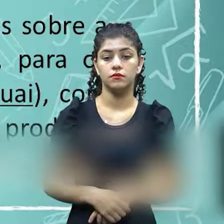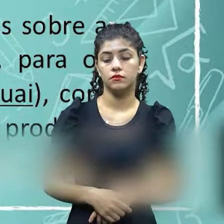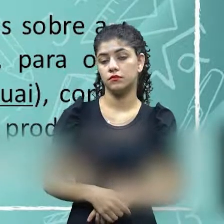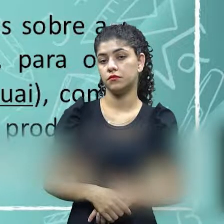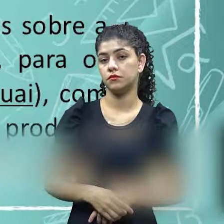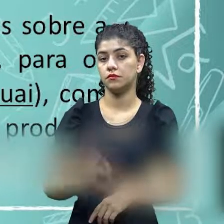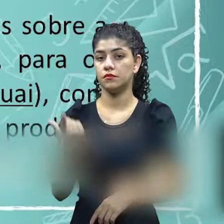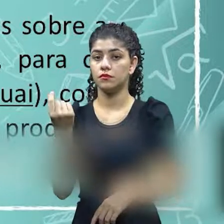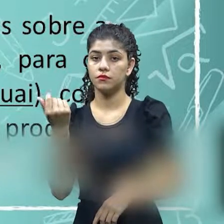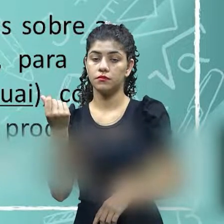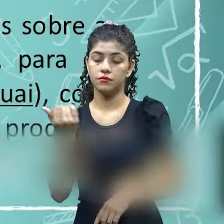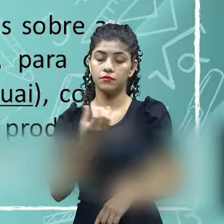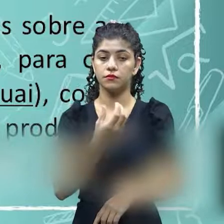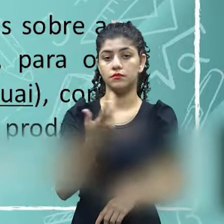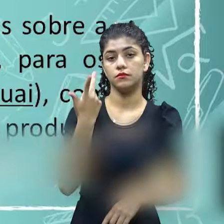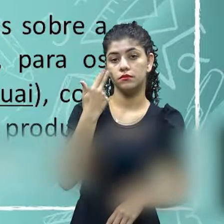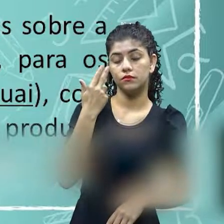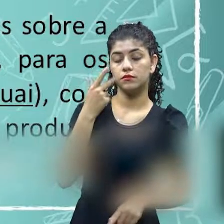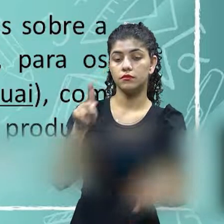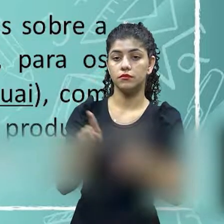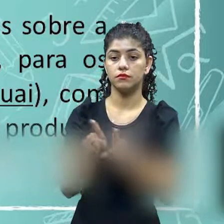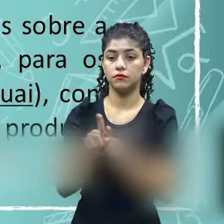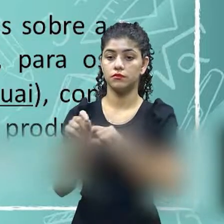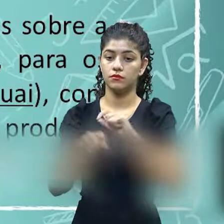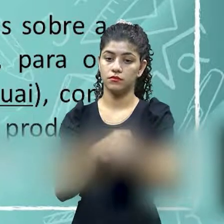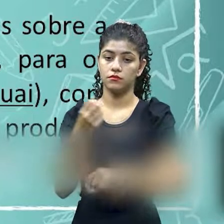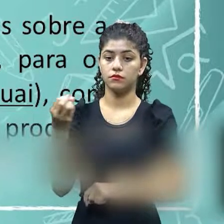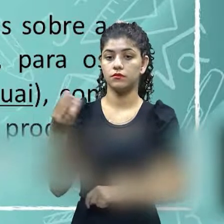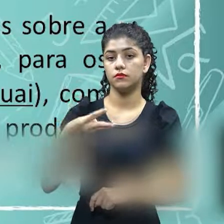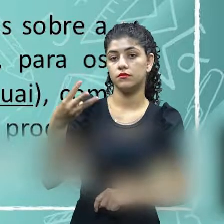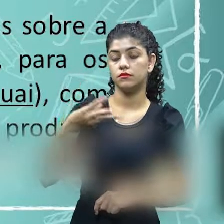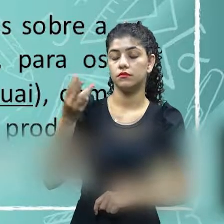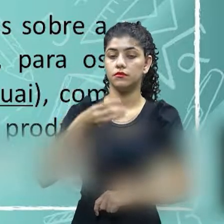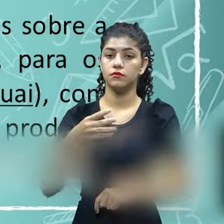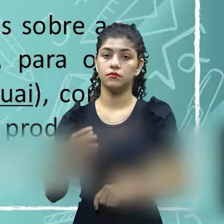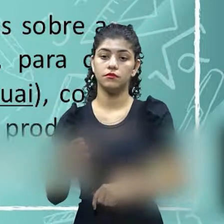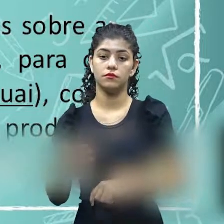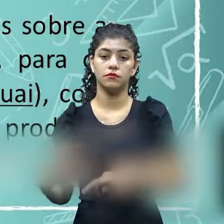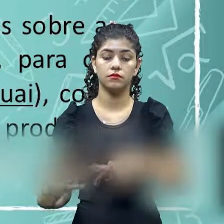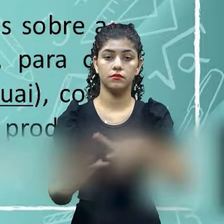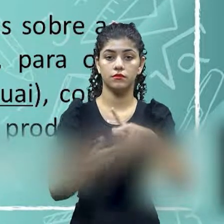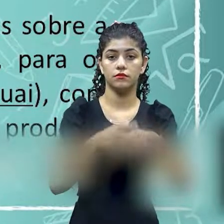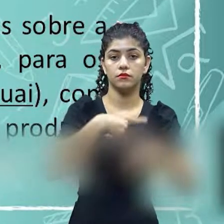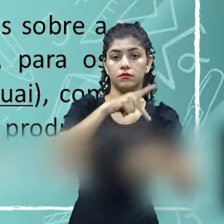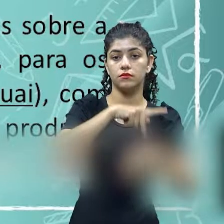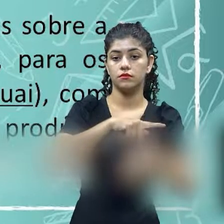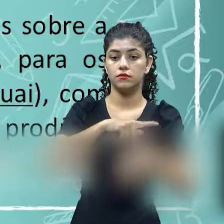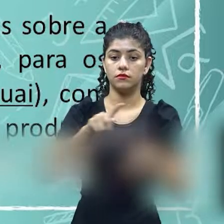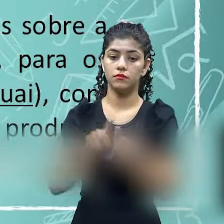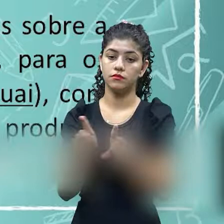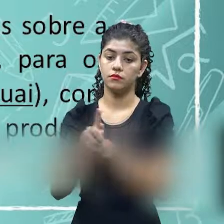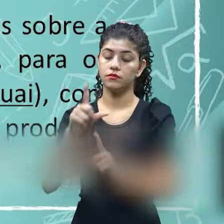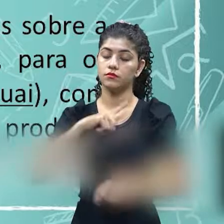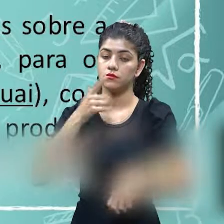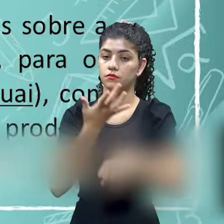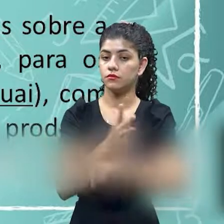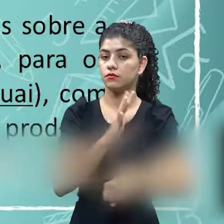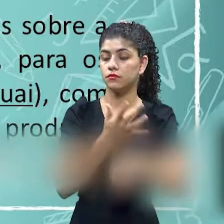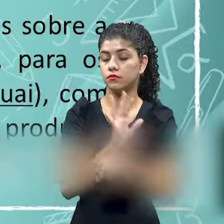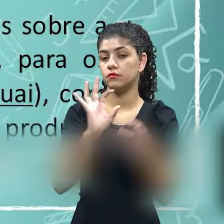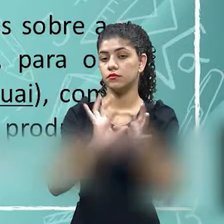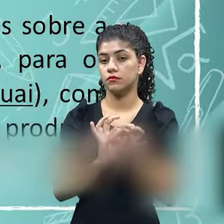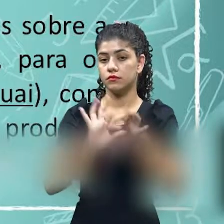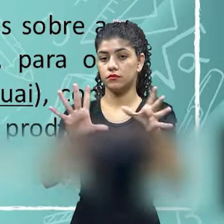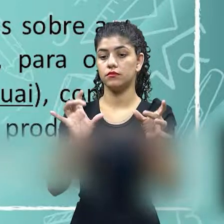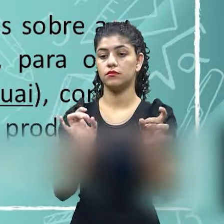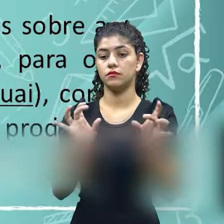tarifa comum incidente à importação de terceiros países, ou seja, fora do bloco, havendo ainda a prática de livre comércio